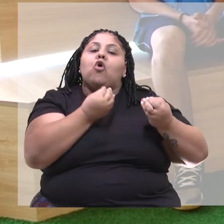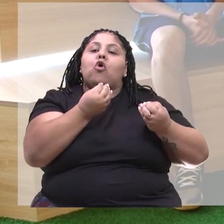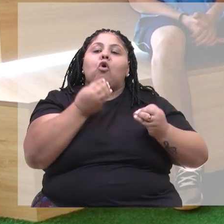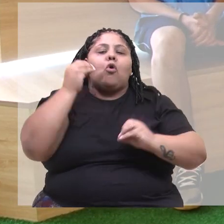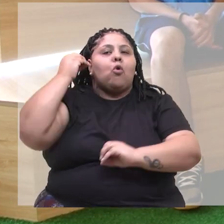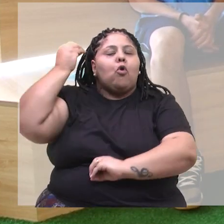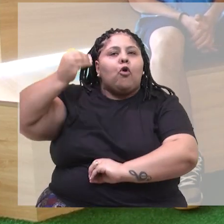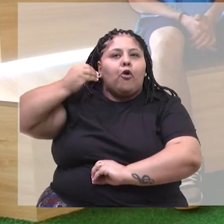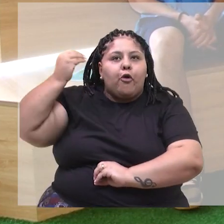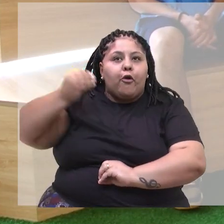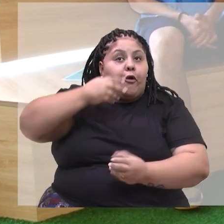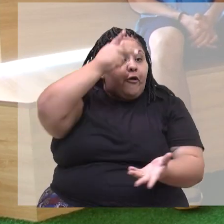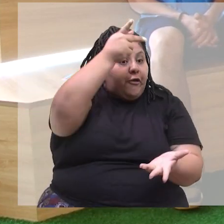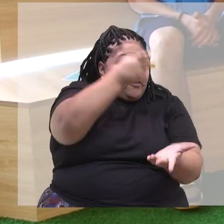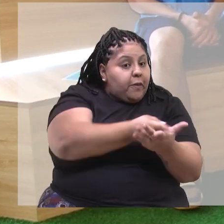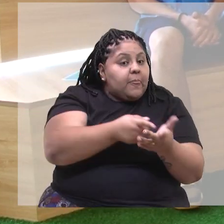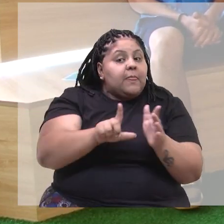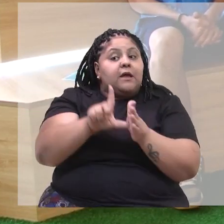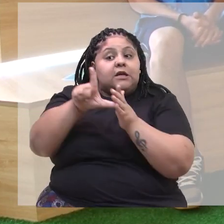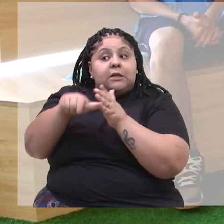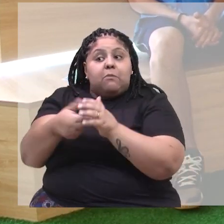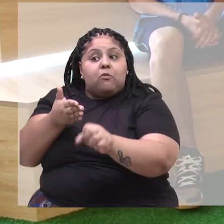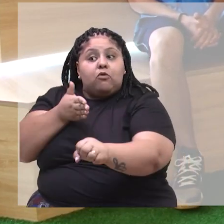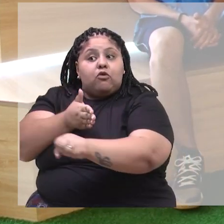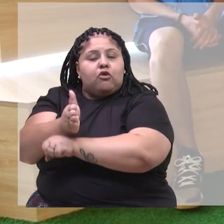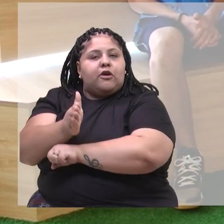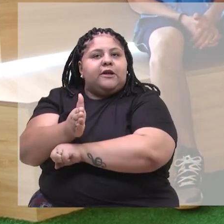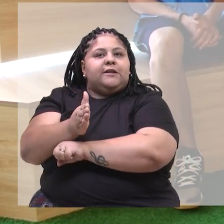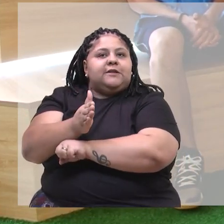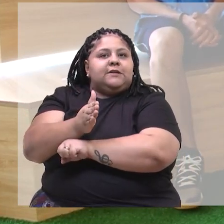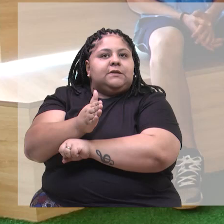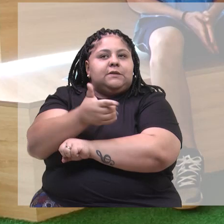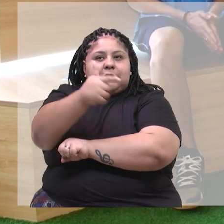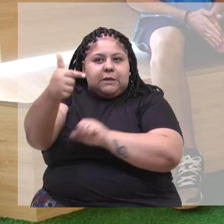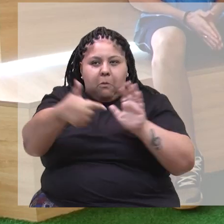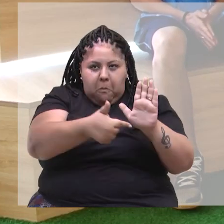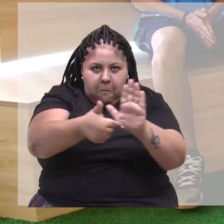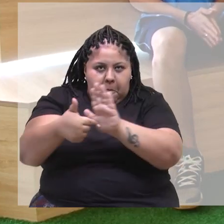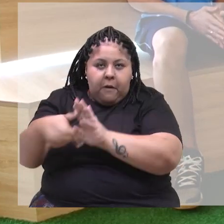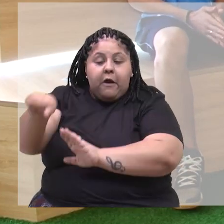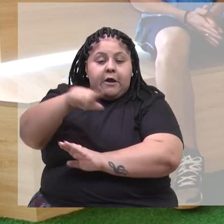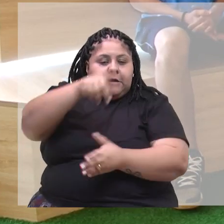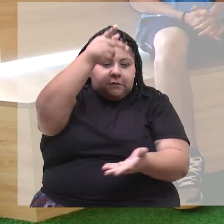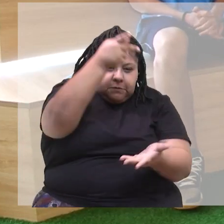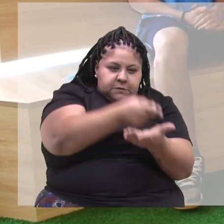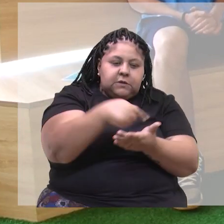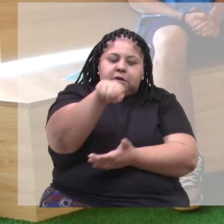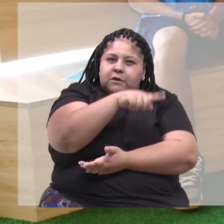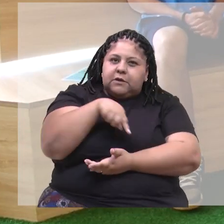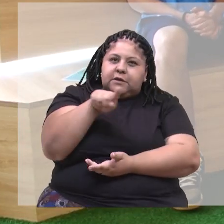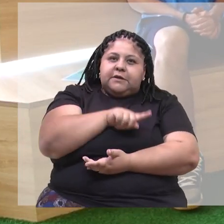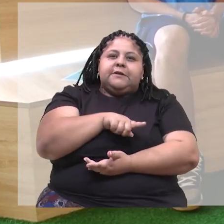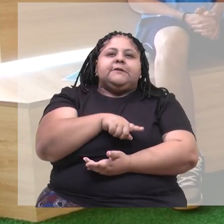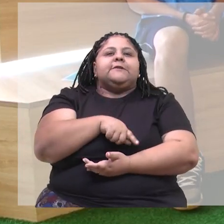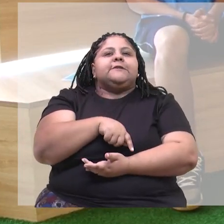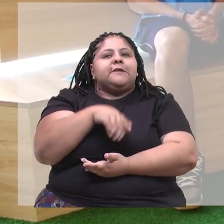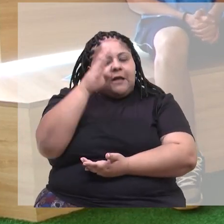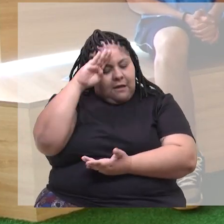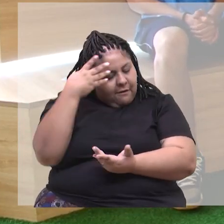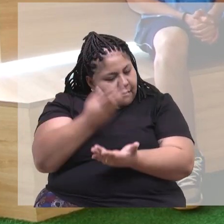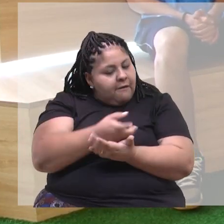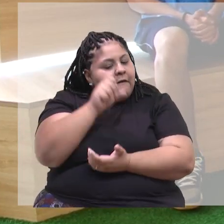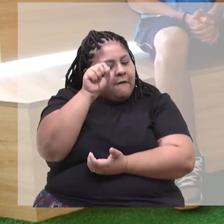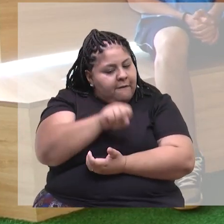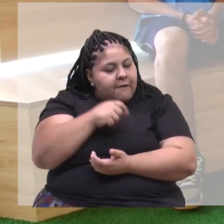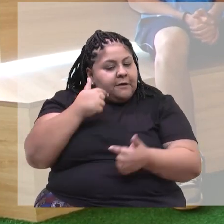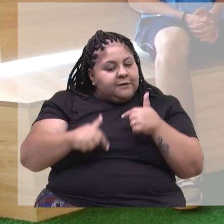né, a experiência da premiação na mostra da escola e depois a participação na Mostra SEG? Bom, a nossa premiação a gente estava muito